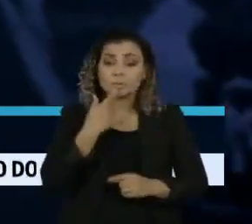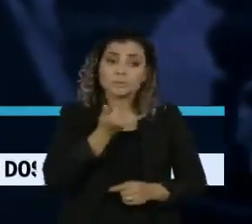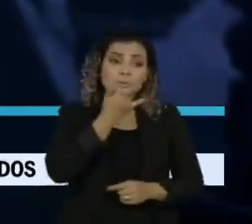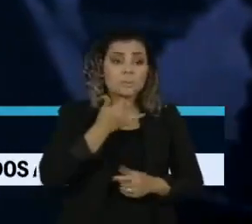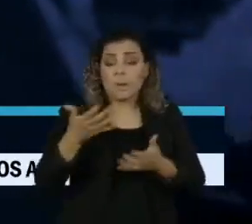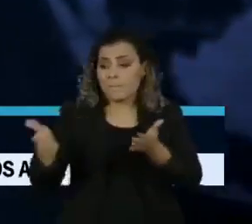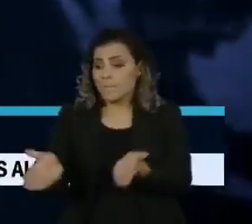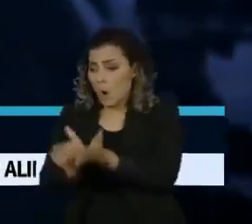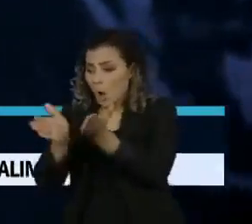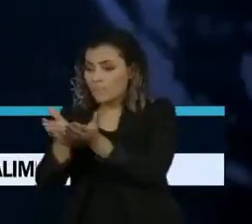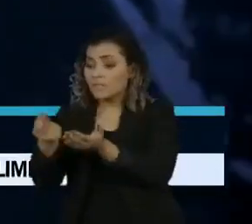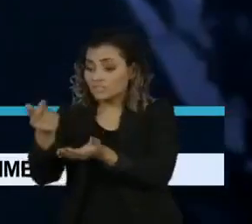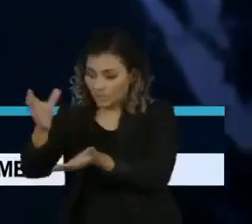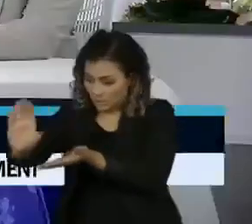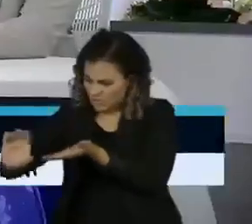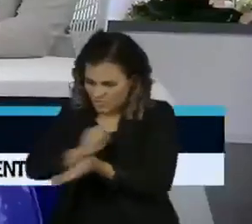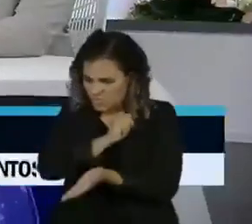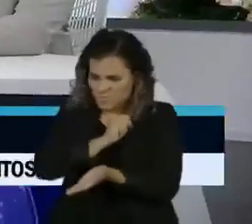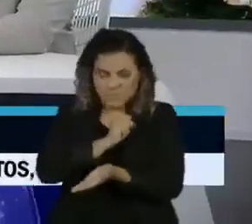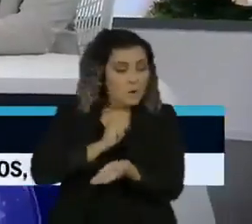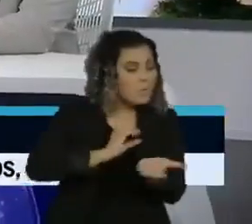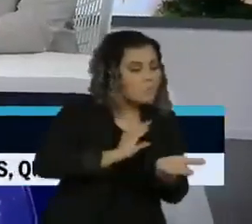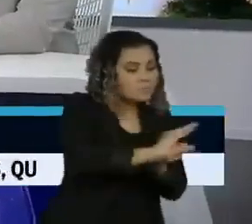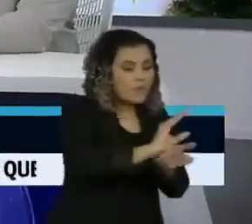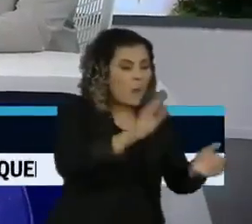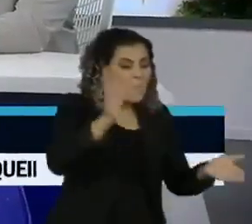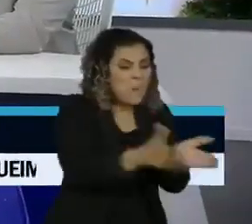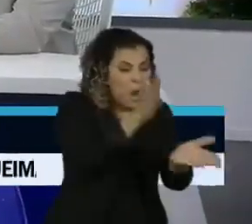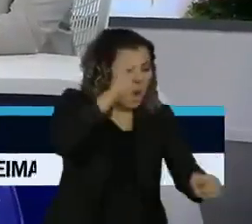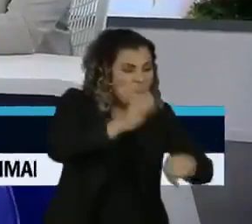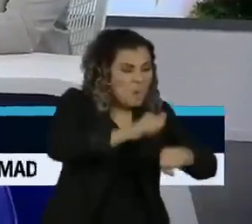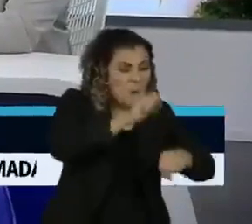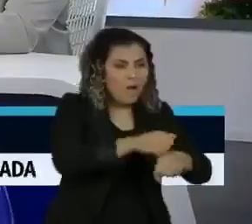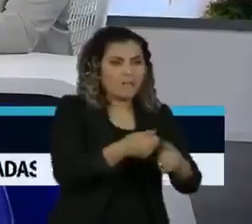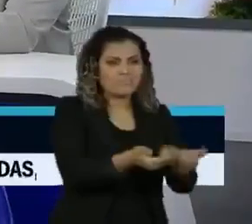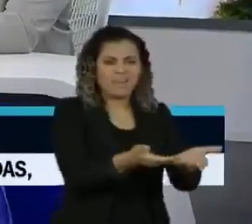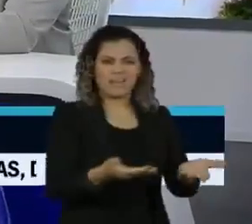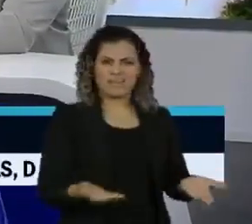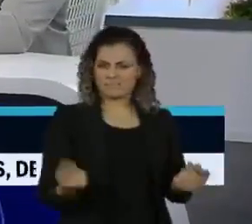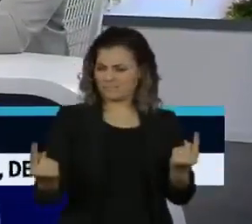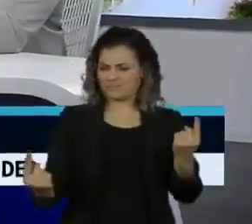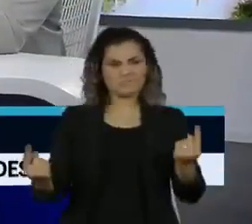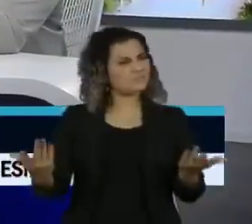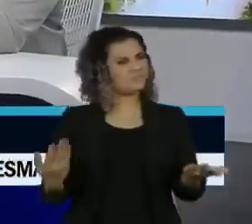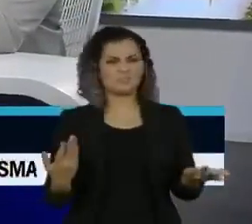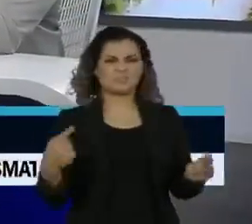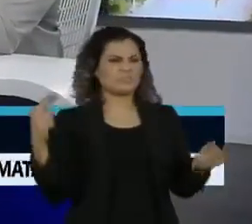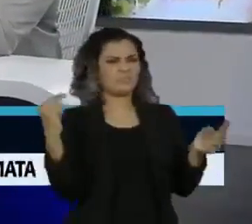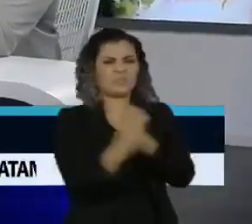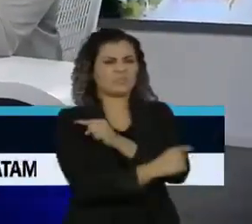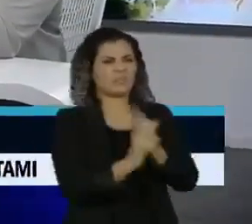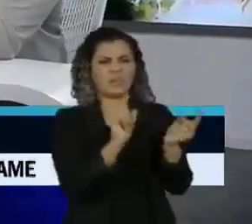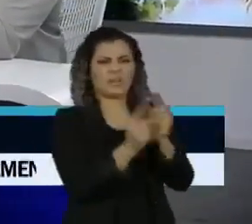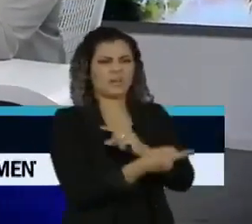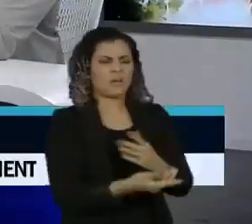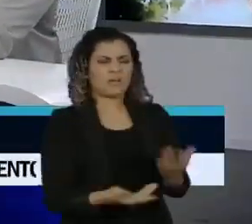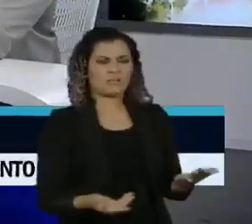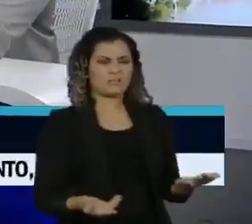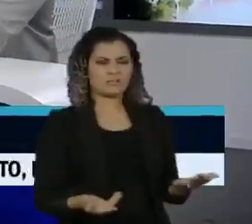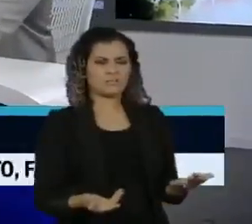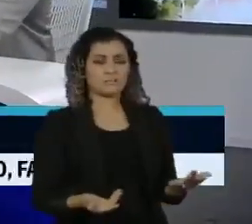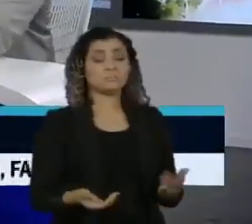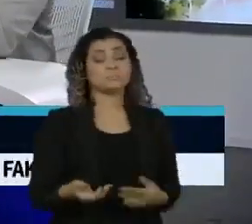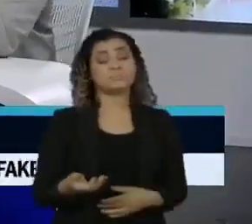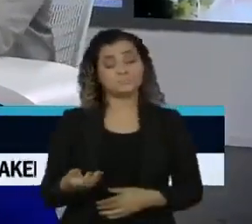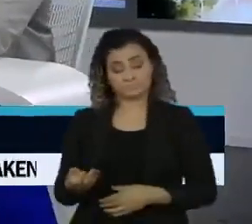não quer tirar dos Pobres para dar aos palterm da classe média para dar os mais pobres isso vai contra o que ele já disse que não quer Pois